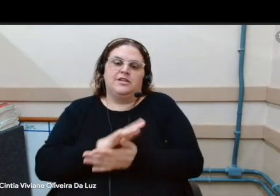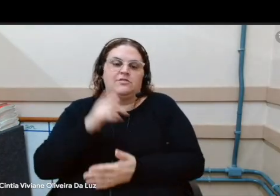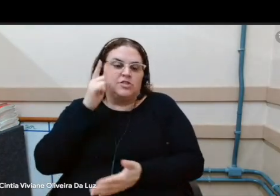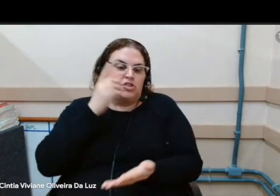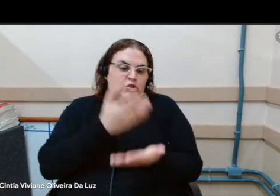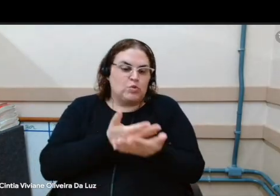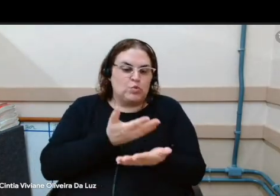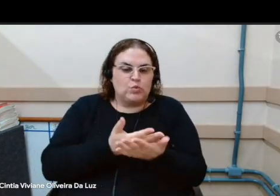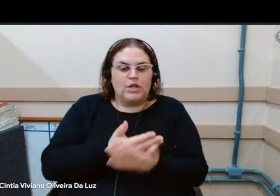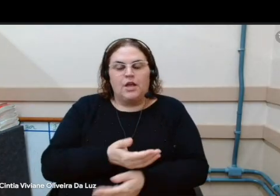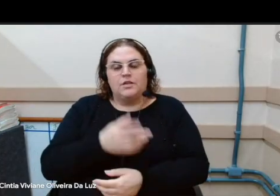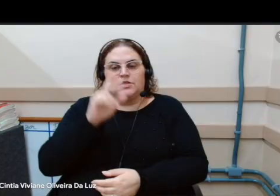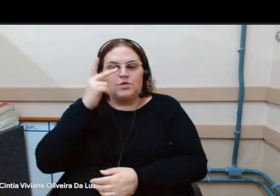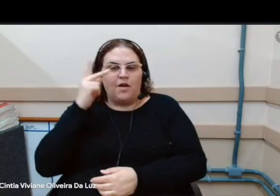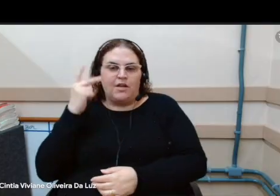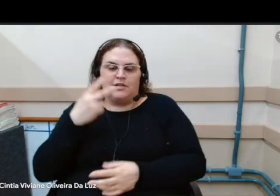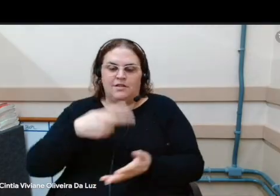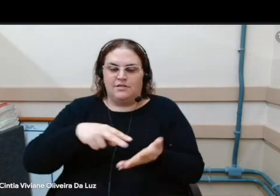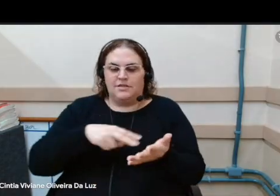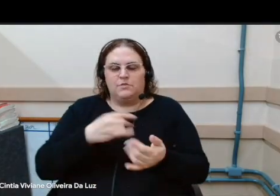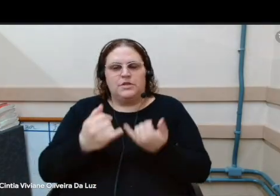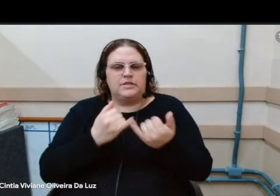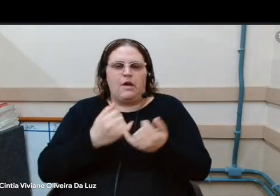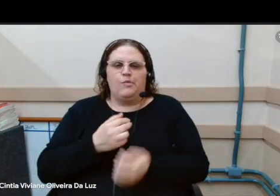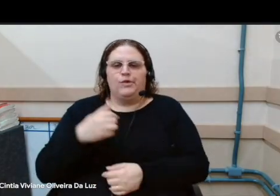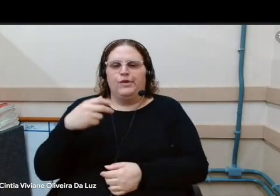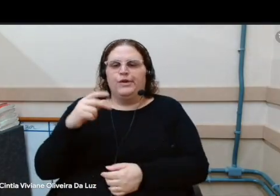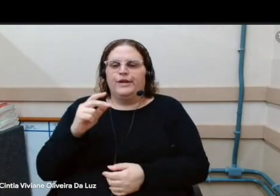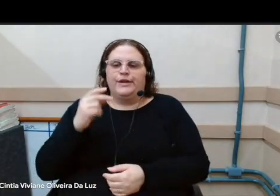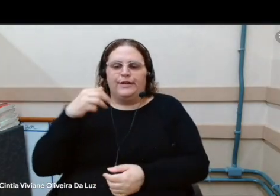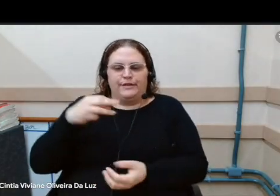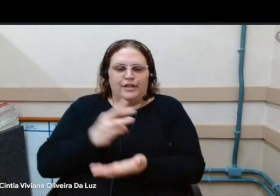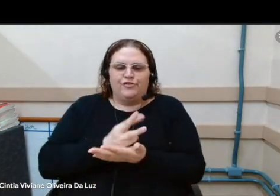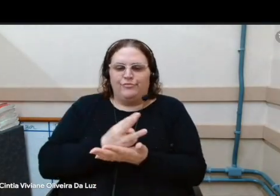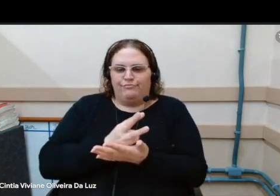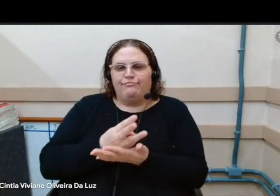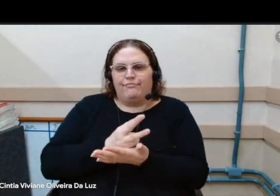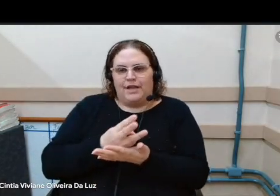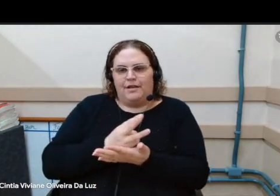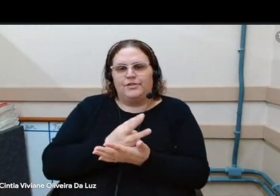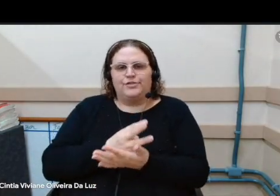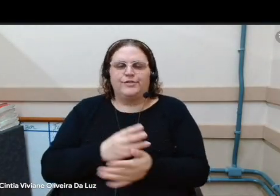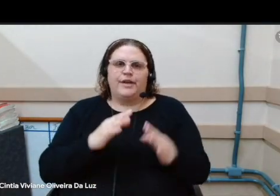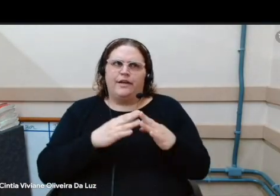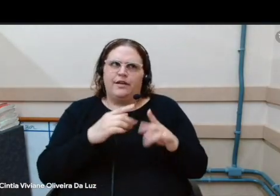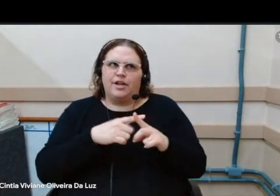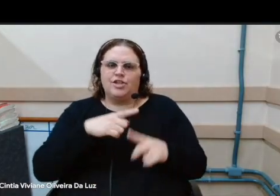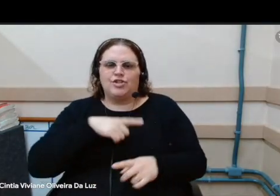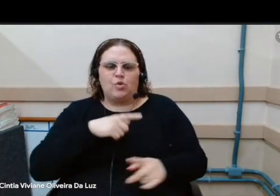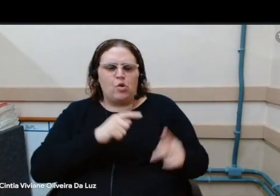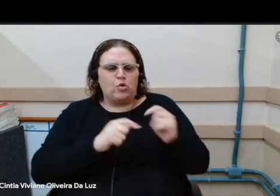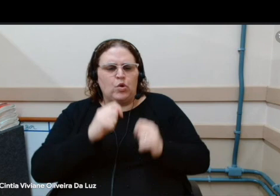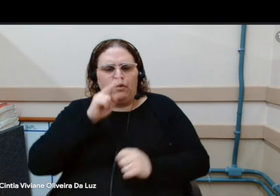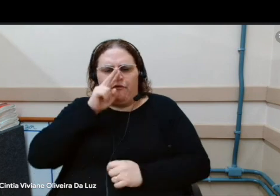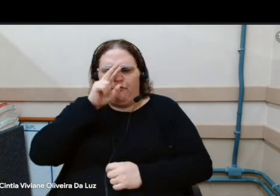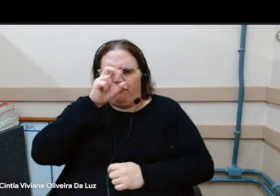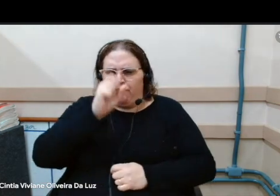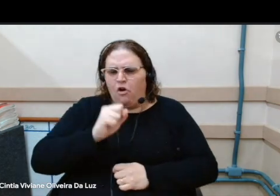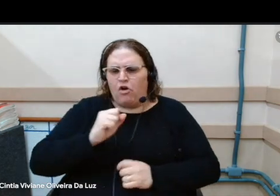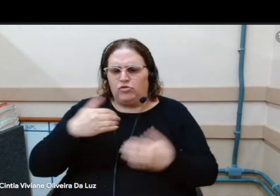exemplo na Idade Média em que a igreja né vinha com um controle tão forte com os corpos né